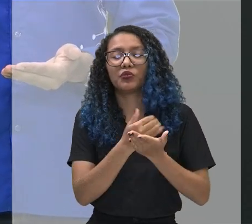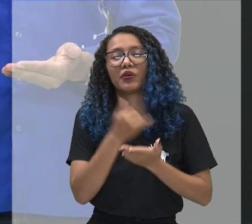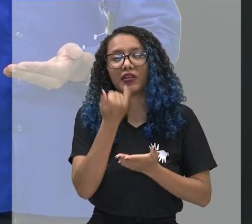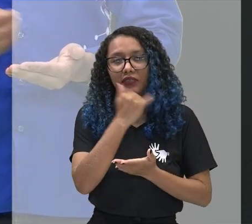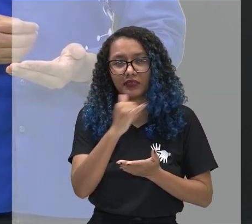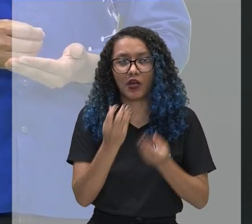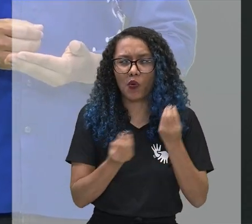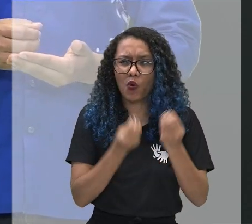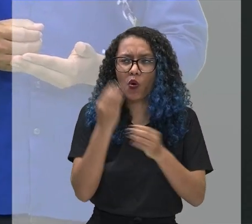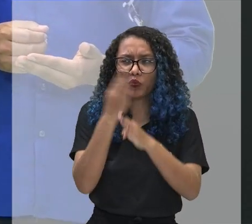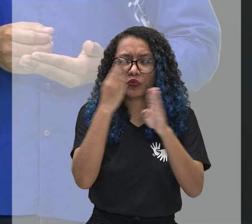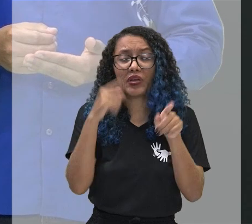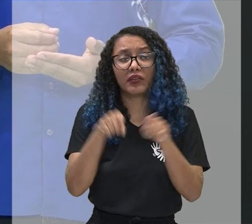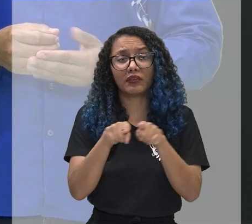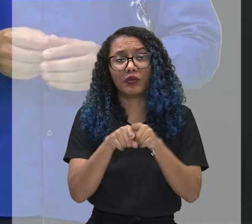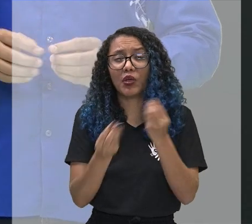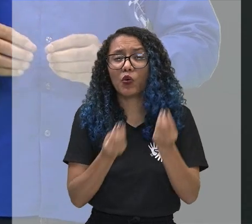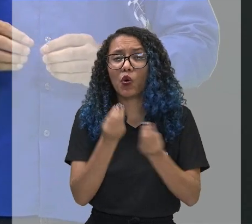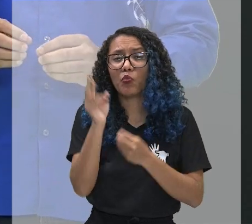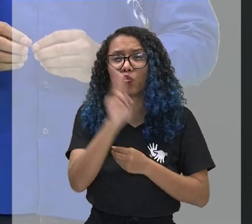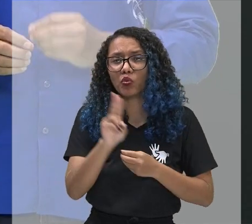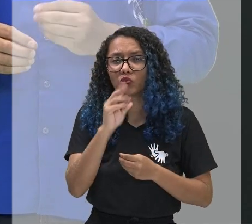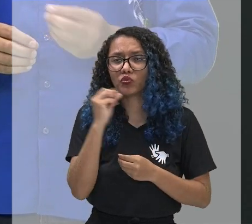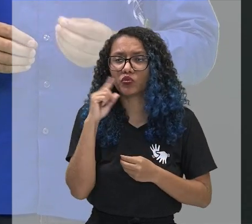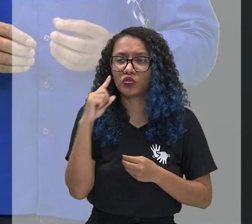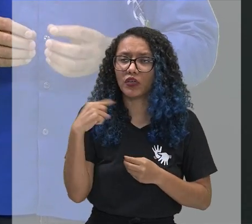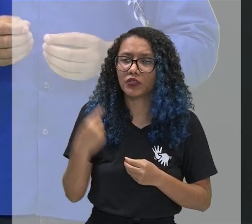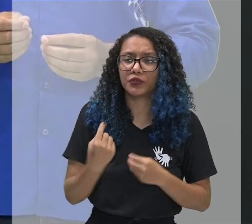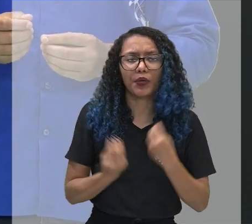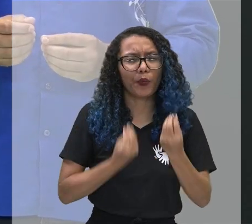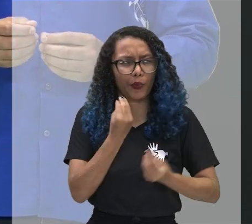ela poderia ser utilizada no dia a dia. E a